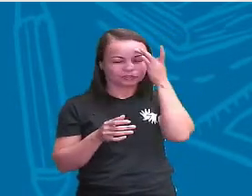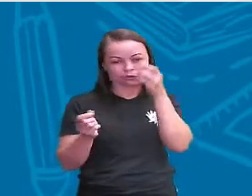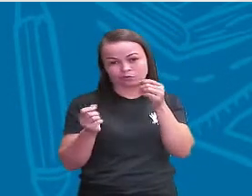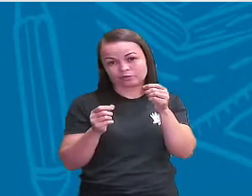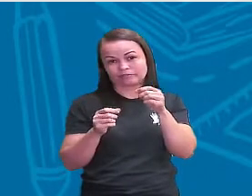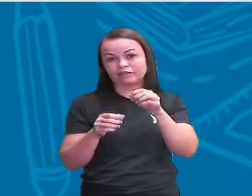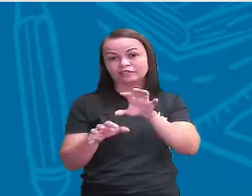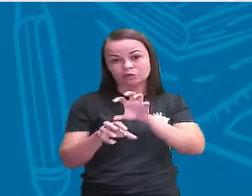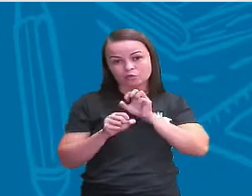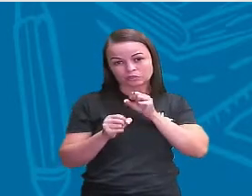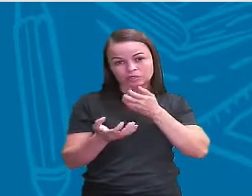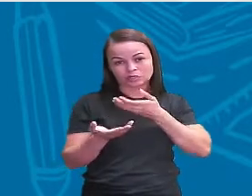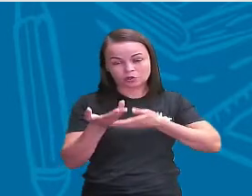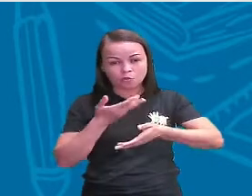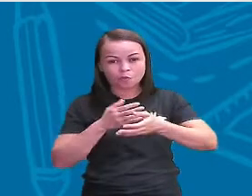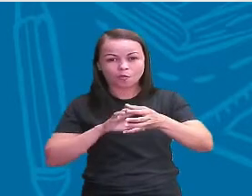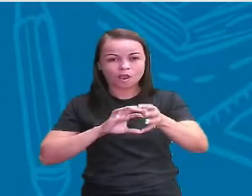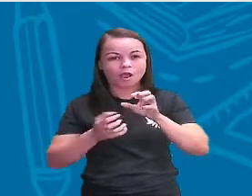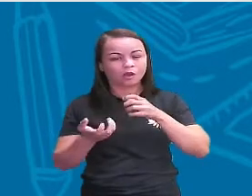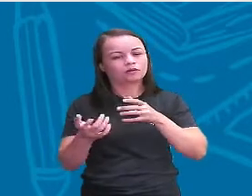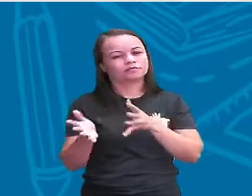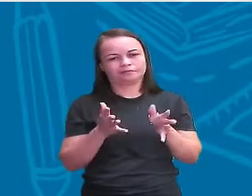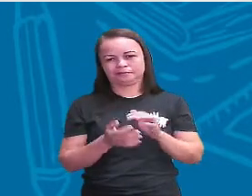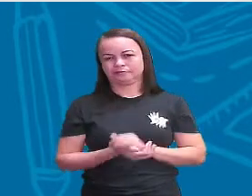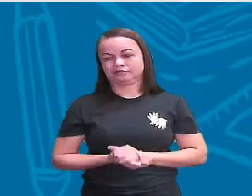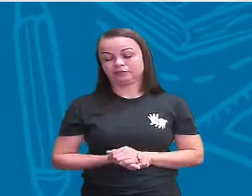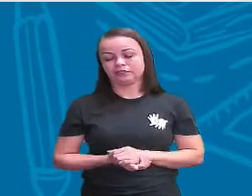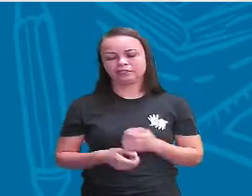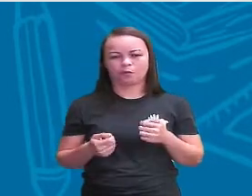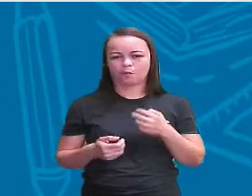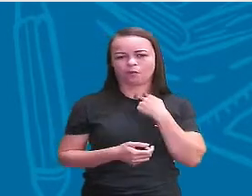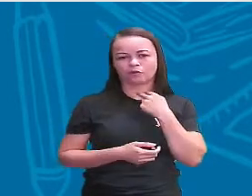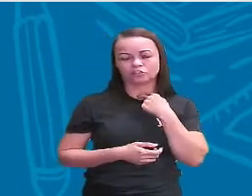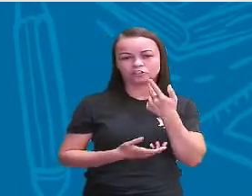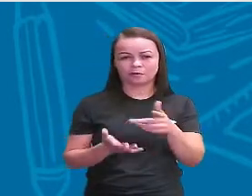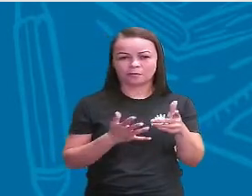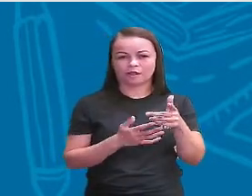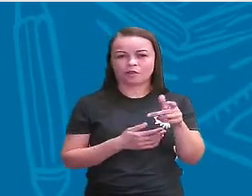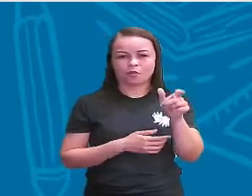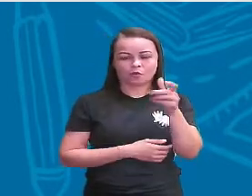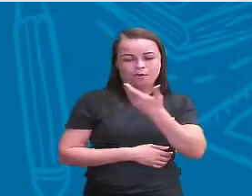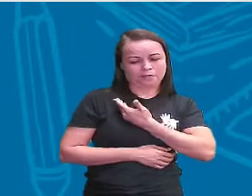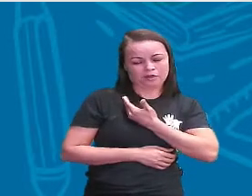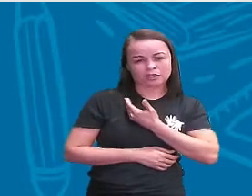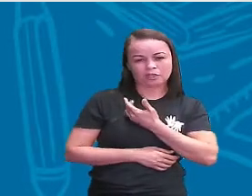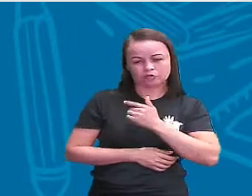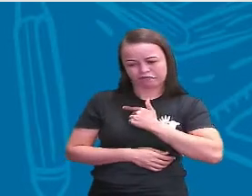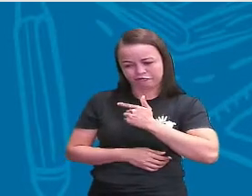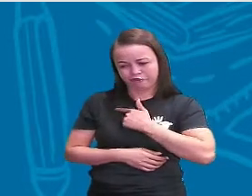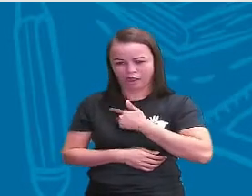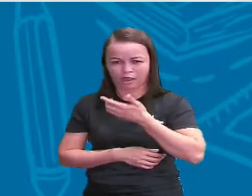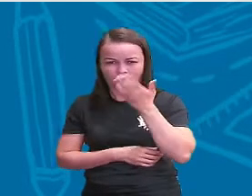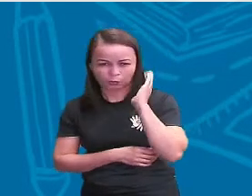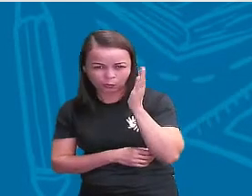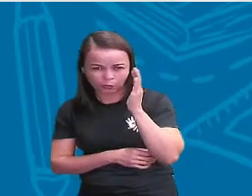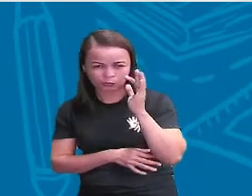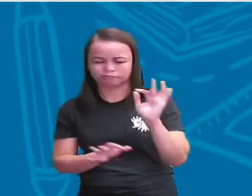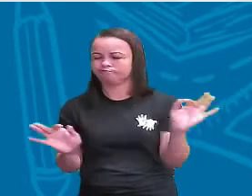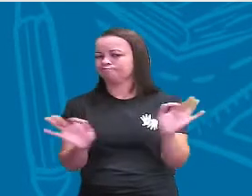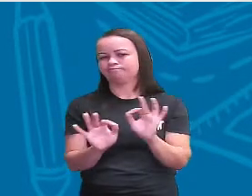com a gente, tá? Não deve chamar o amiguinho de feio, de burro, nada disso, porque